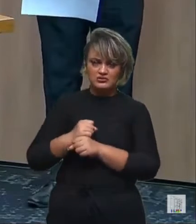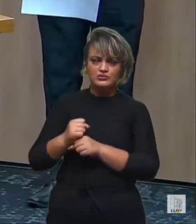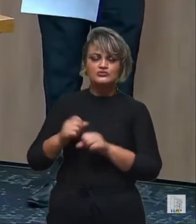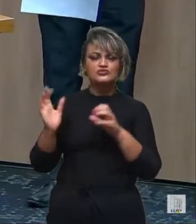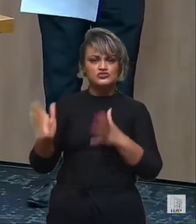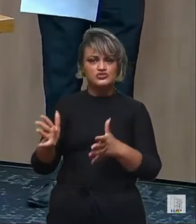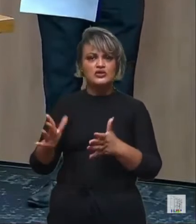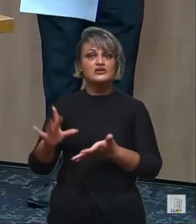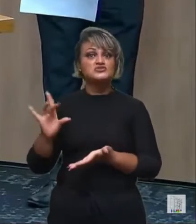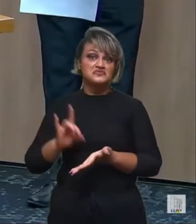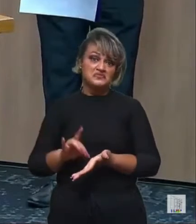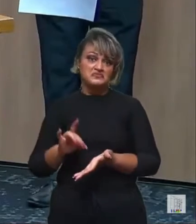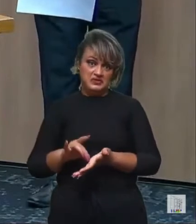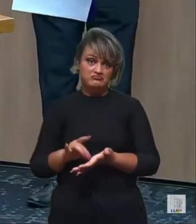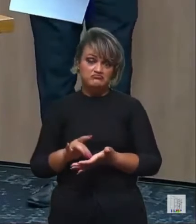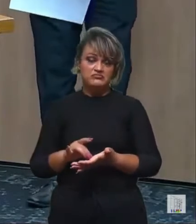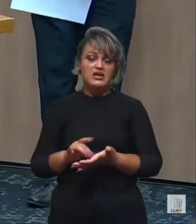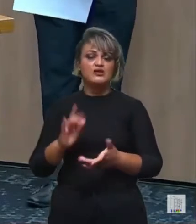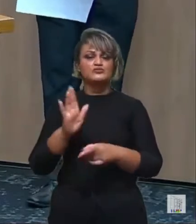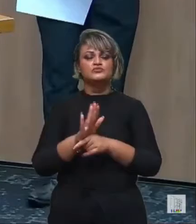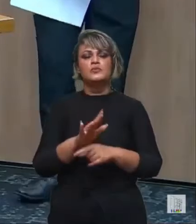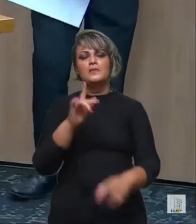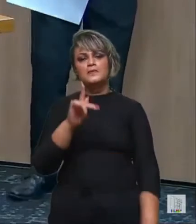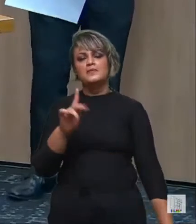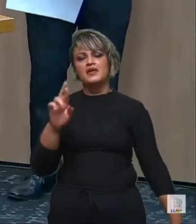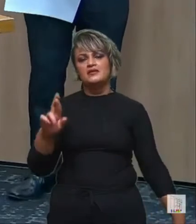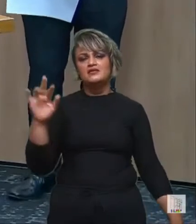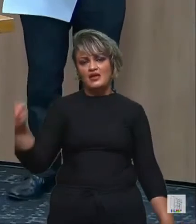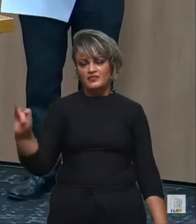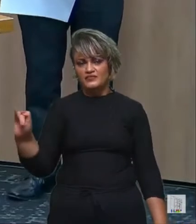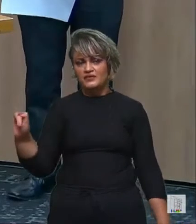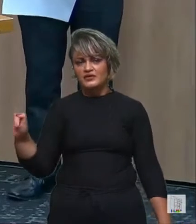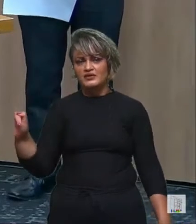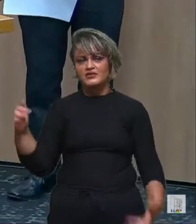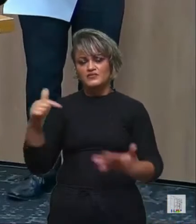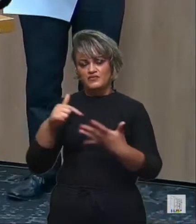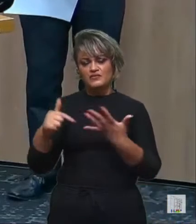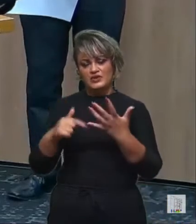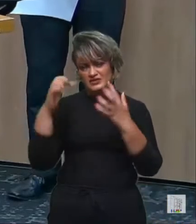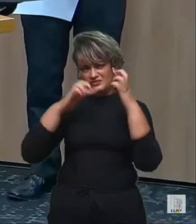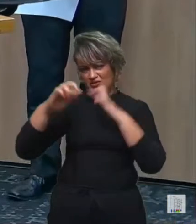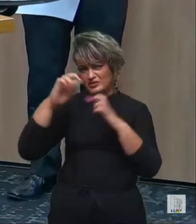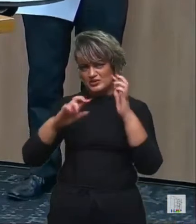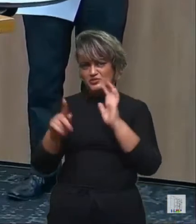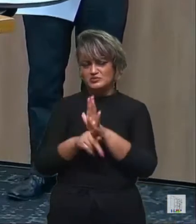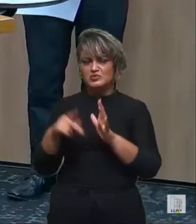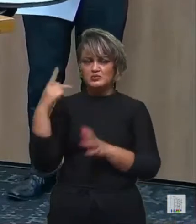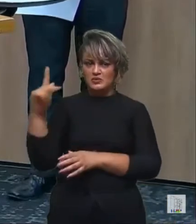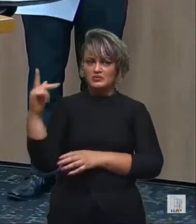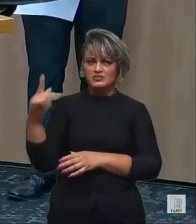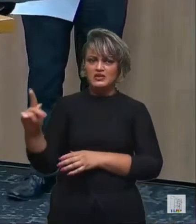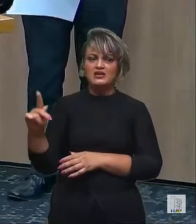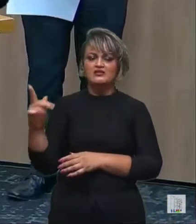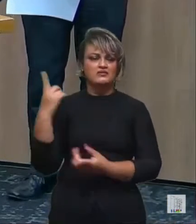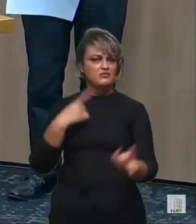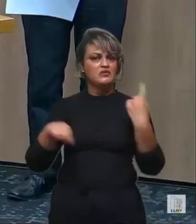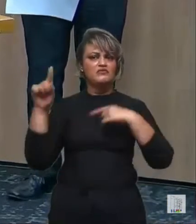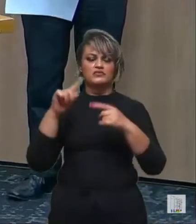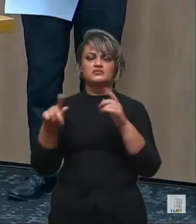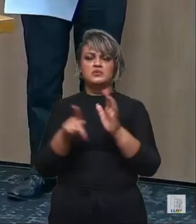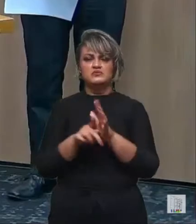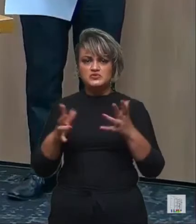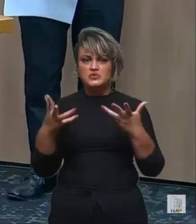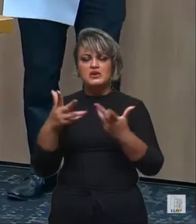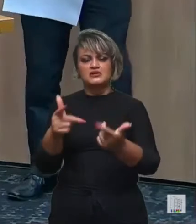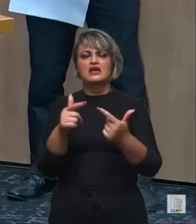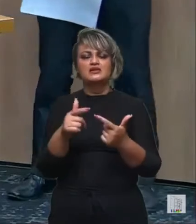de fato, permitiu que a Polícia Federal, não só nas suas próprias investigações, desse um salto de qualidade e